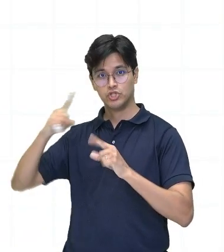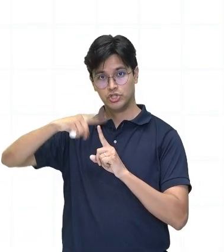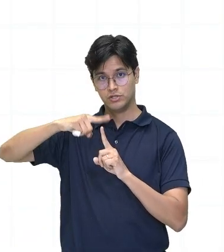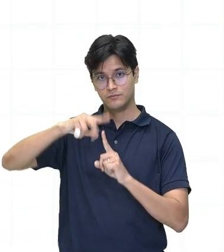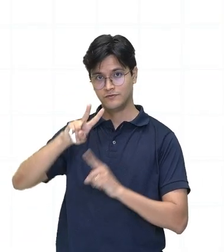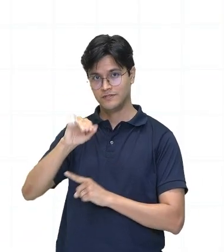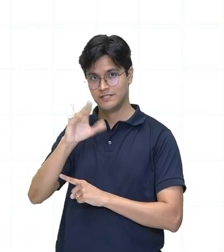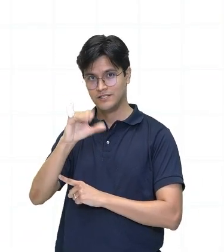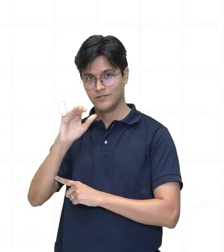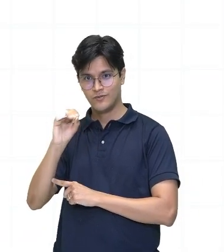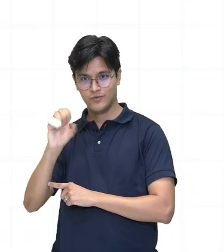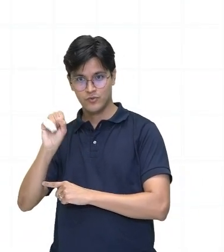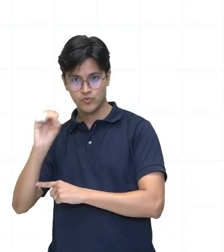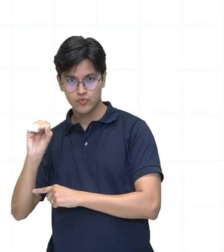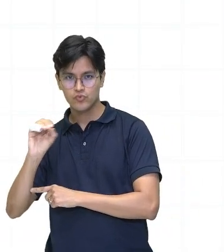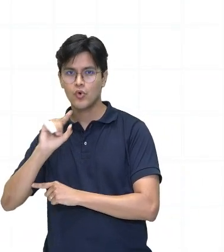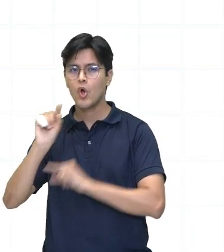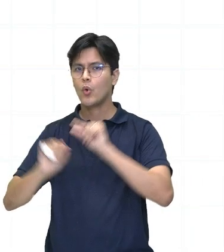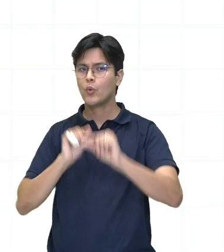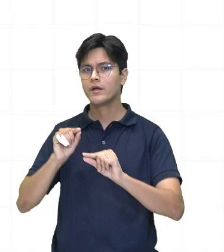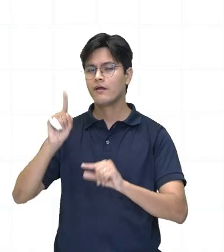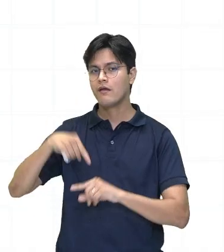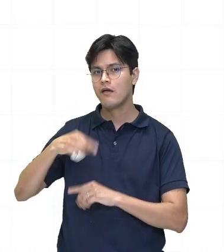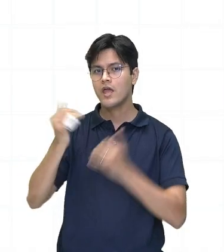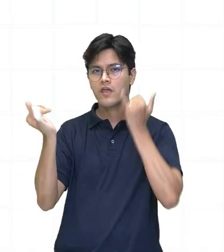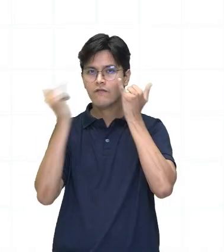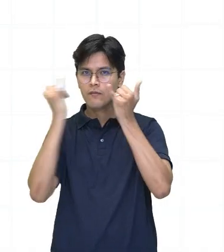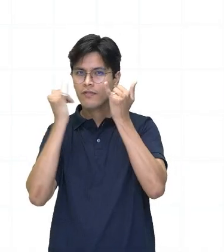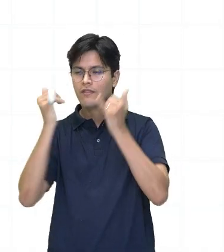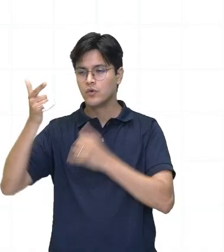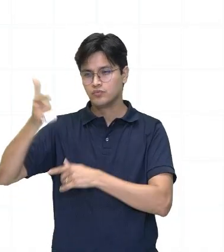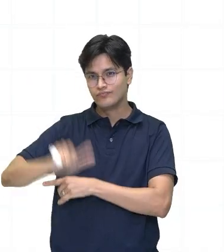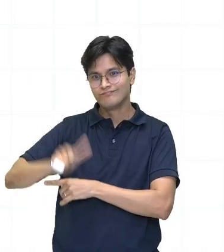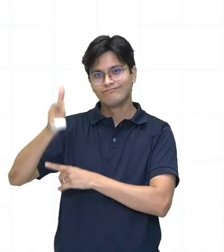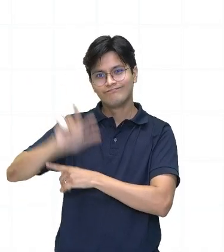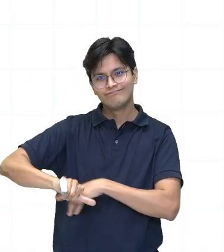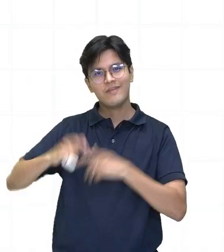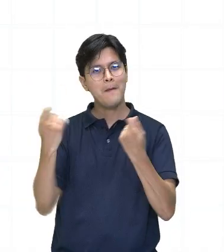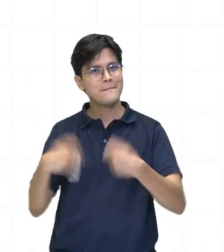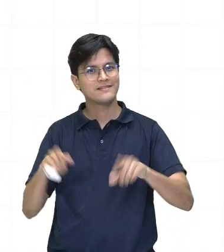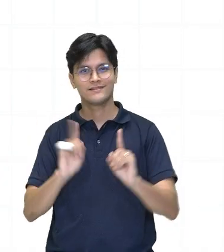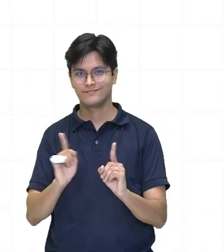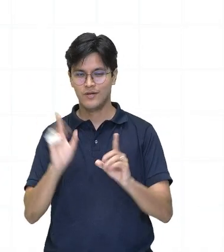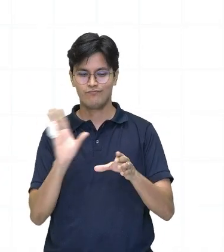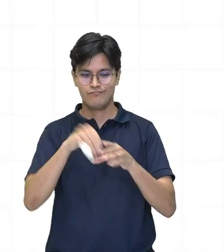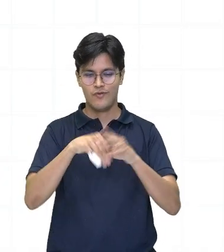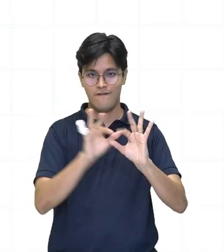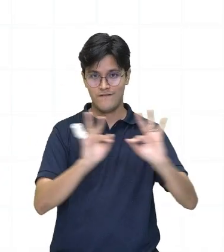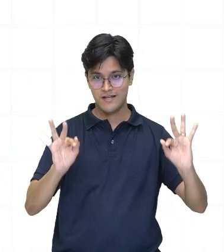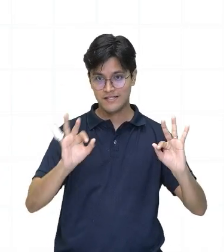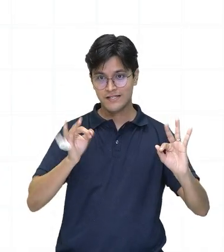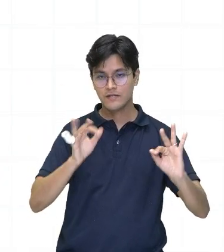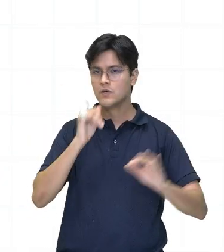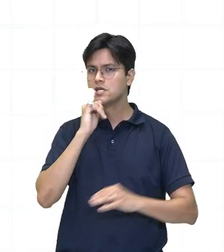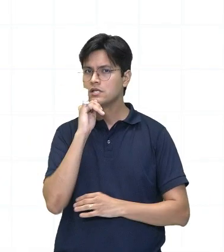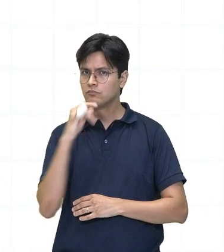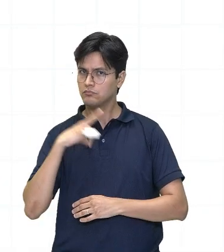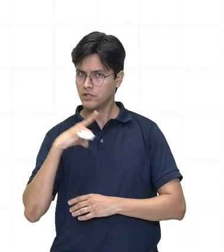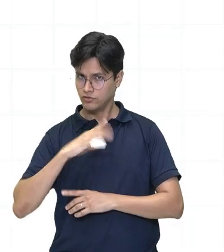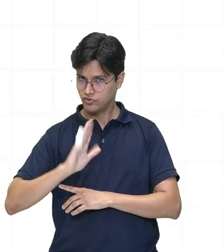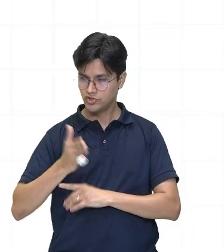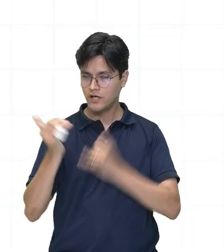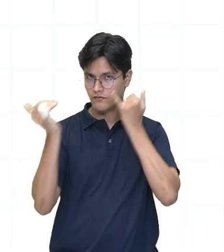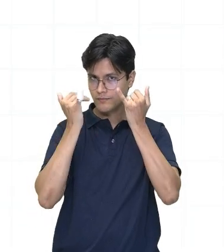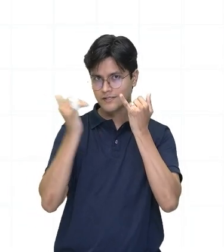a repetição de uma informação desnecessária na frase. Eu já coloquei a informação, aí eu